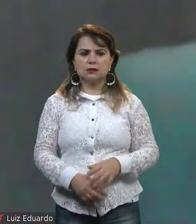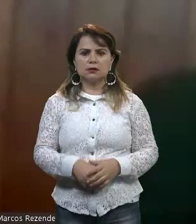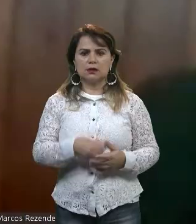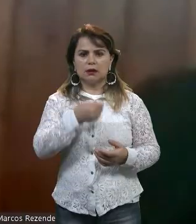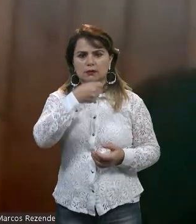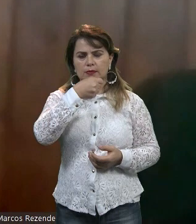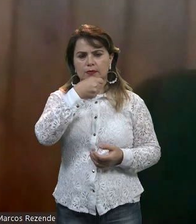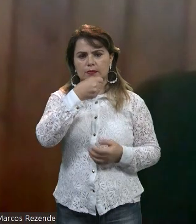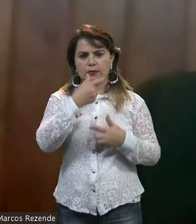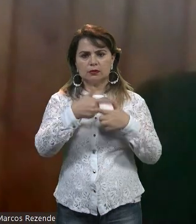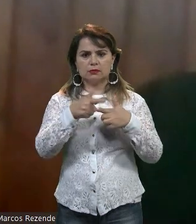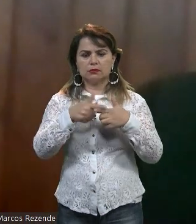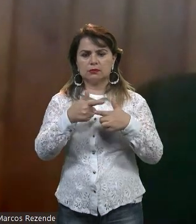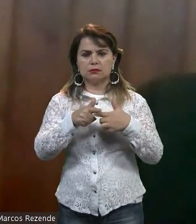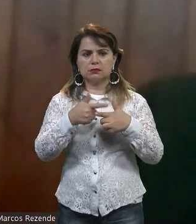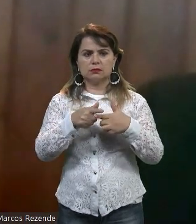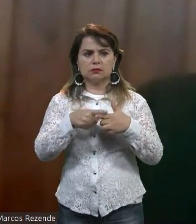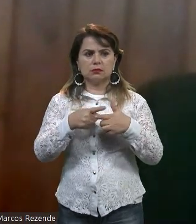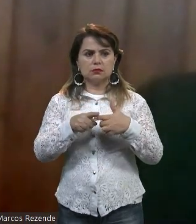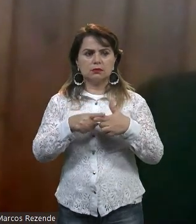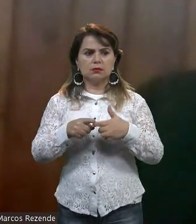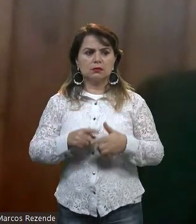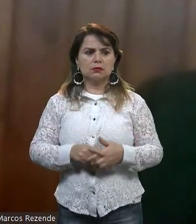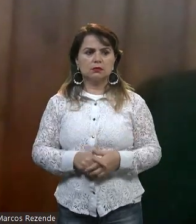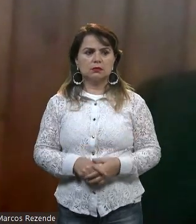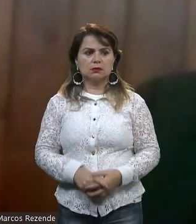Está sem o som.